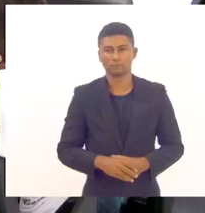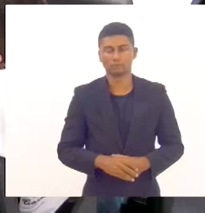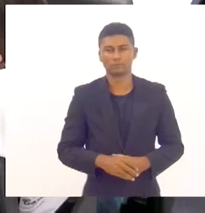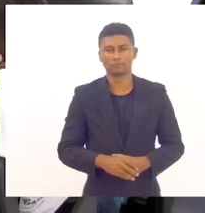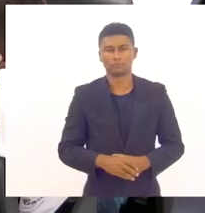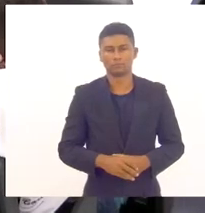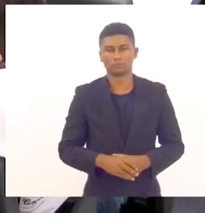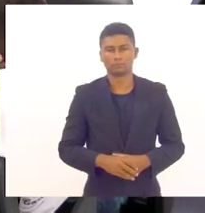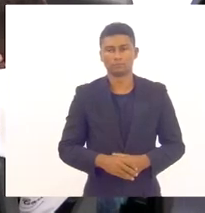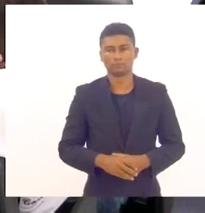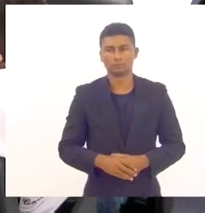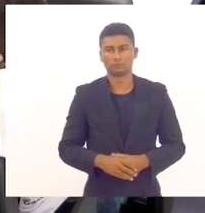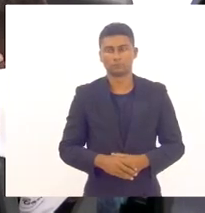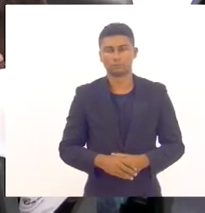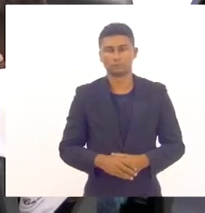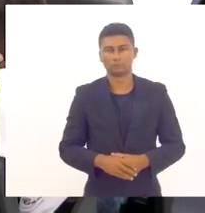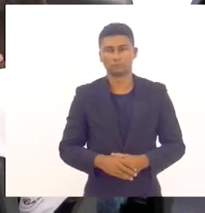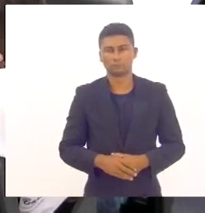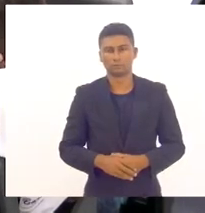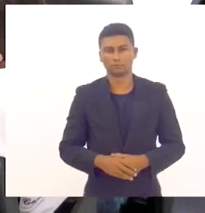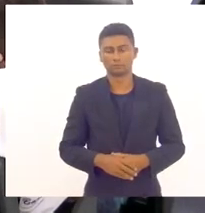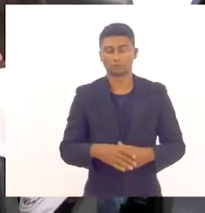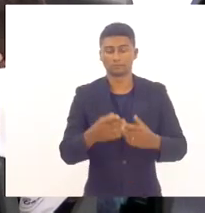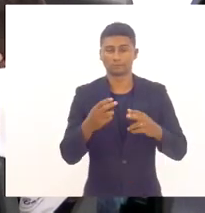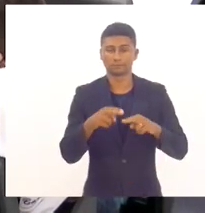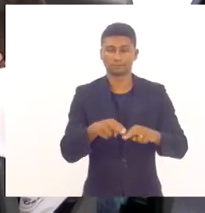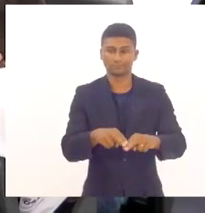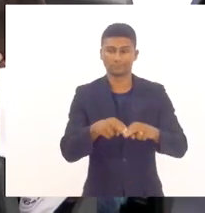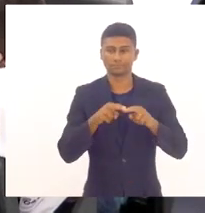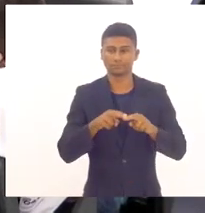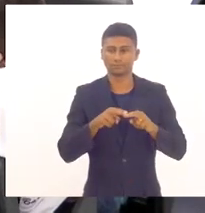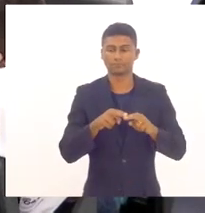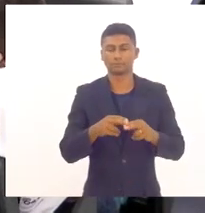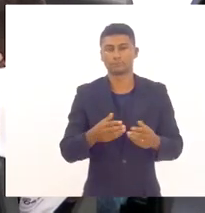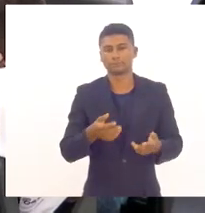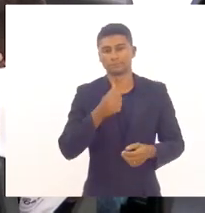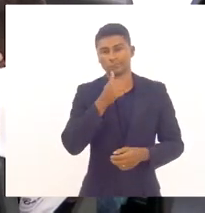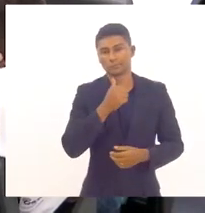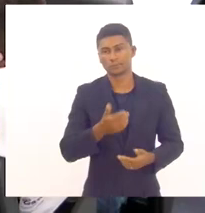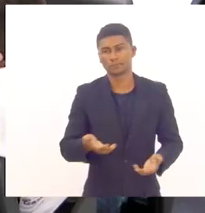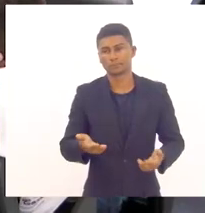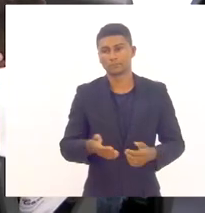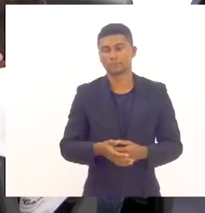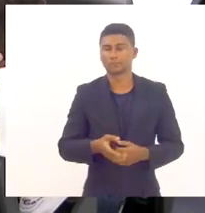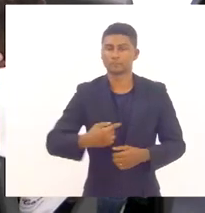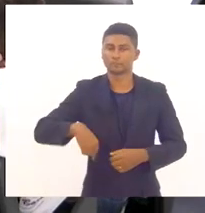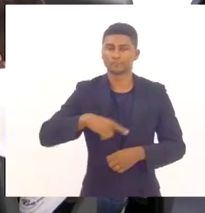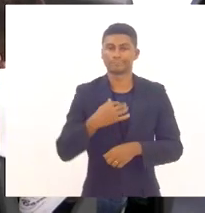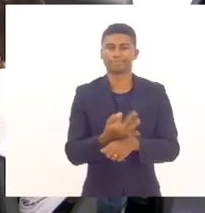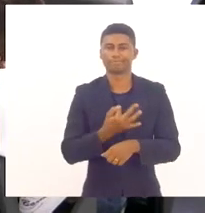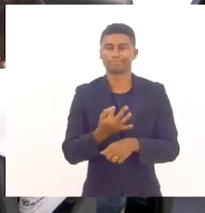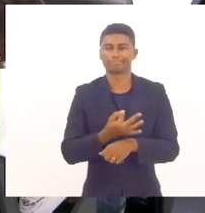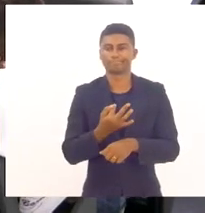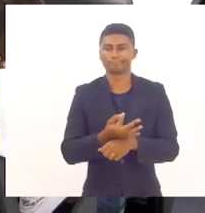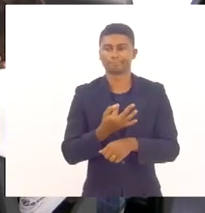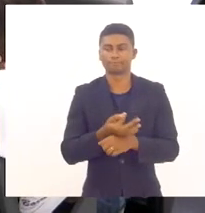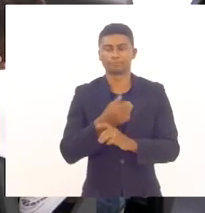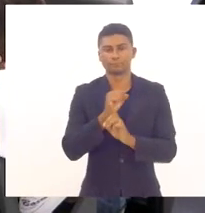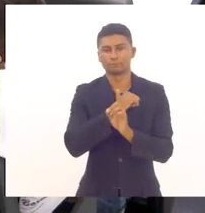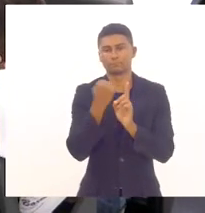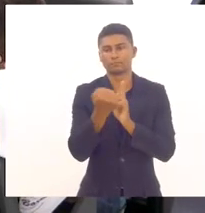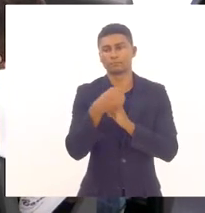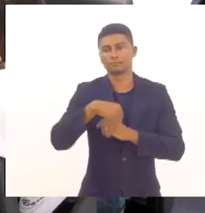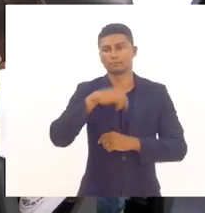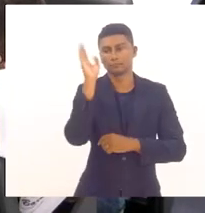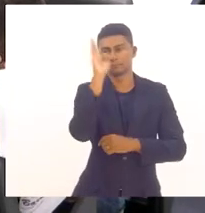vou falar. É por isso que a mulher, né? É por isso. É isso que a gente tem que passar na sociedade